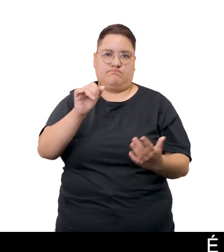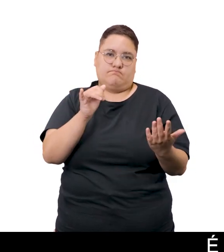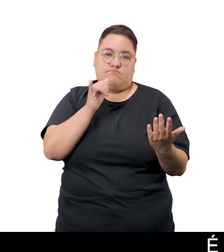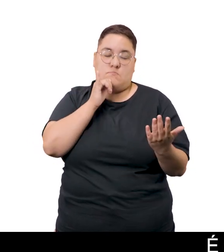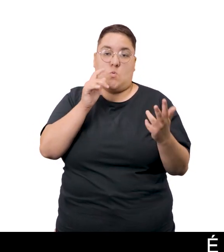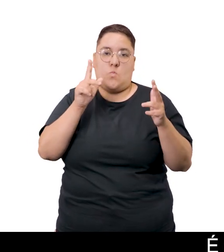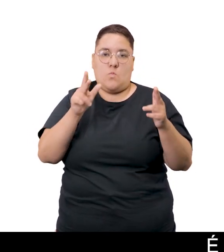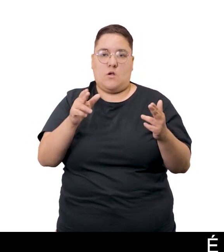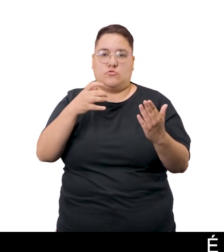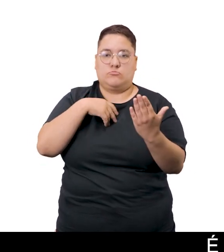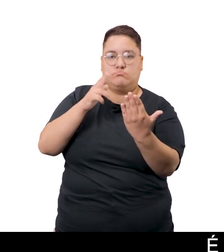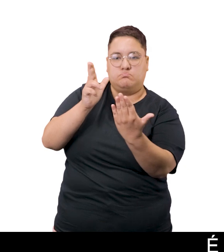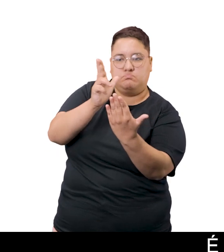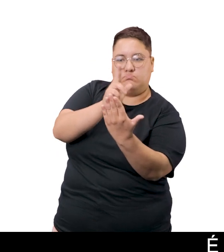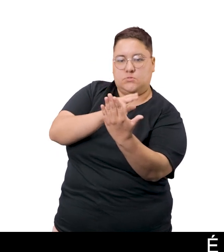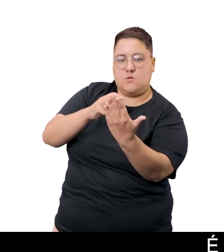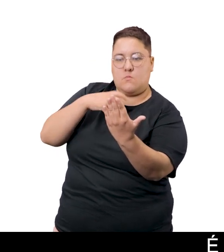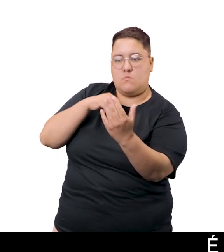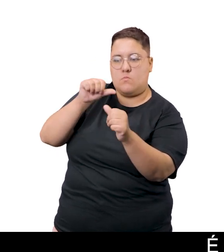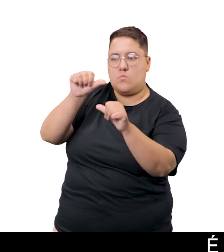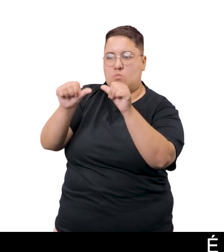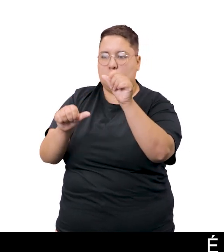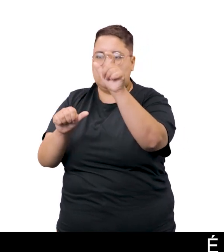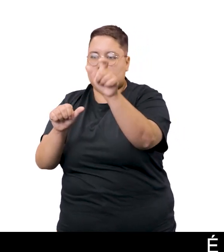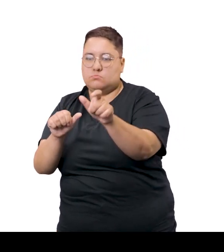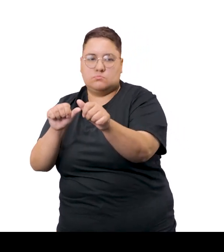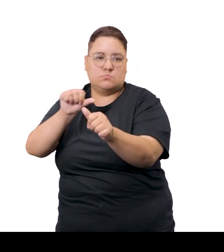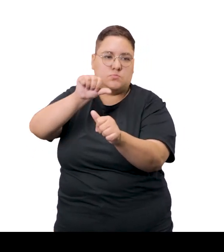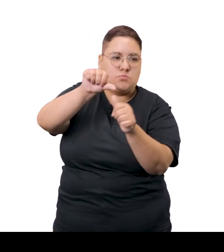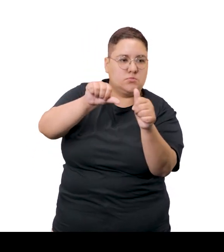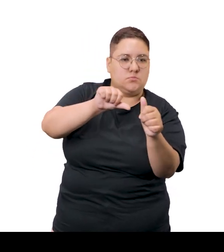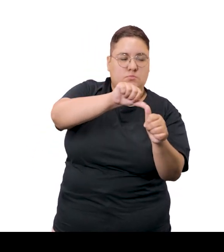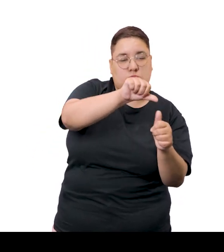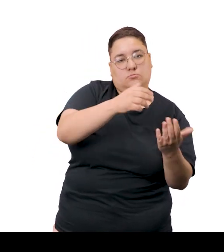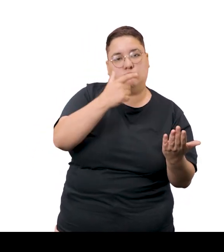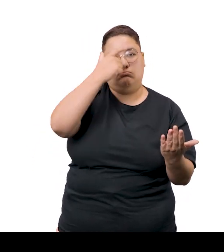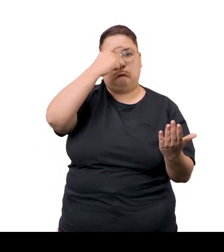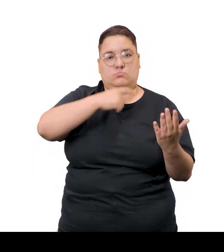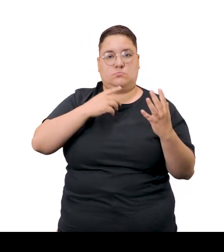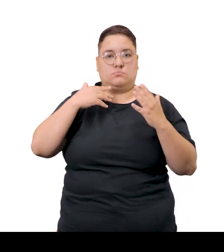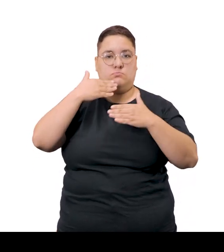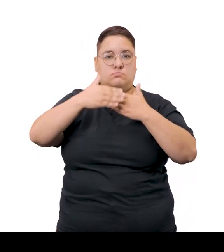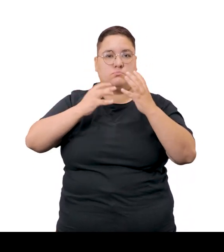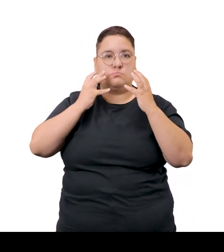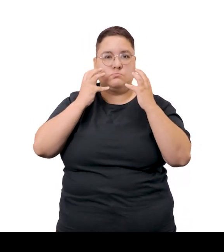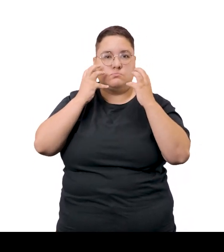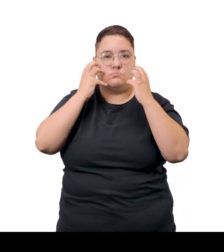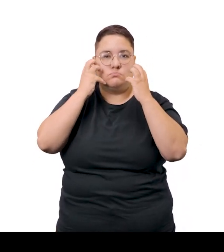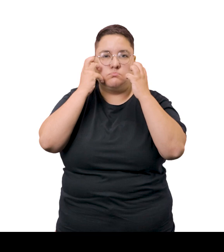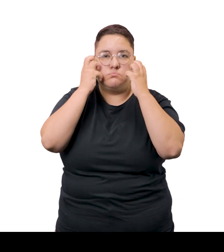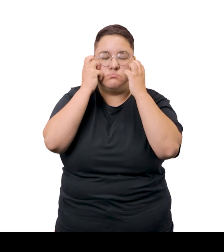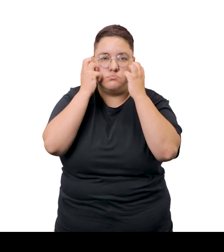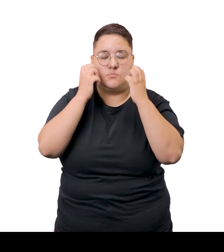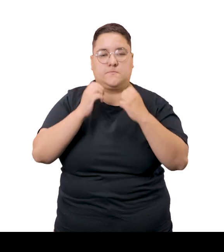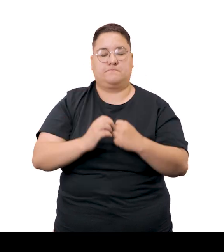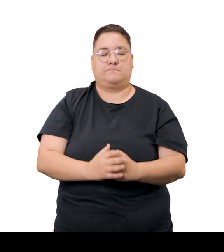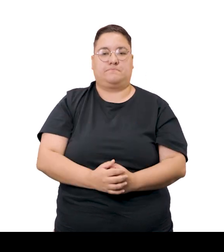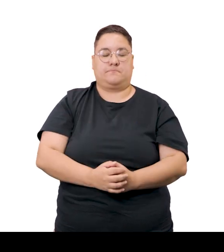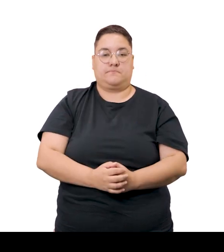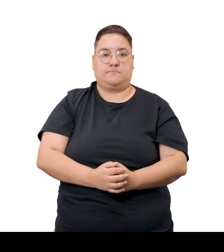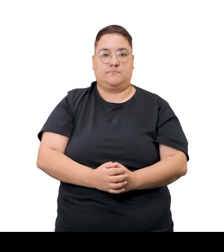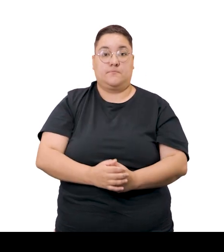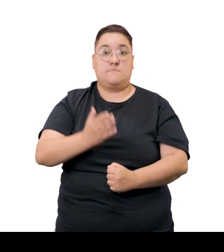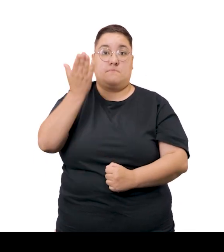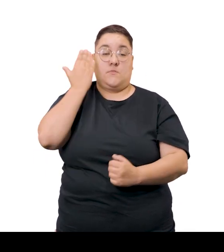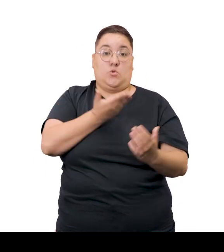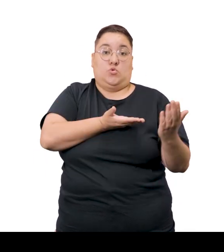como se mudasse o jeito de pintar conforme o personagem, no caso ele mesmo, envelhecia. O